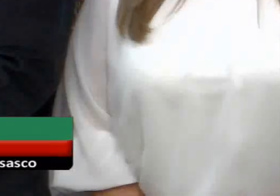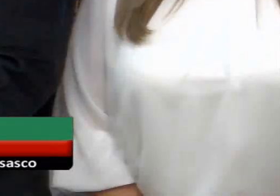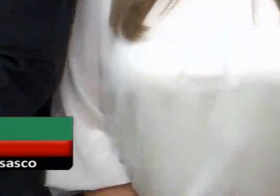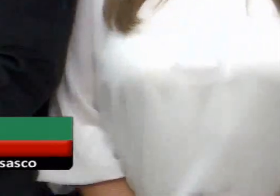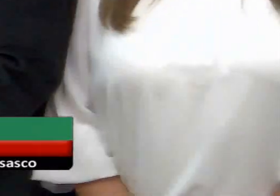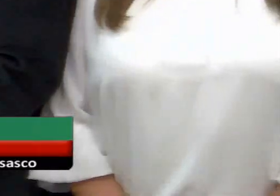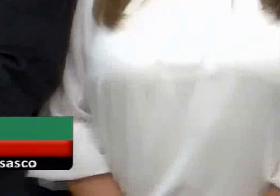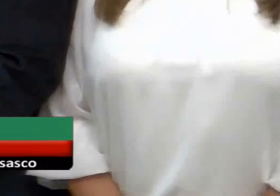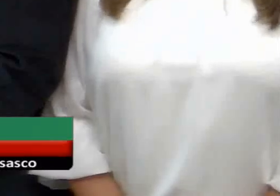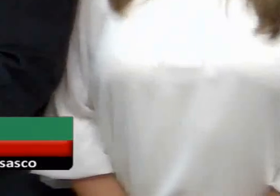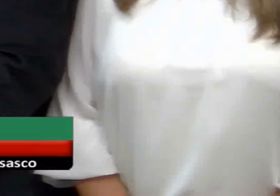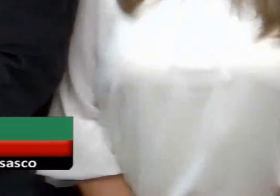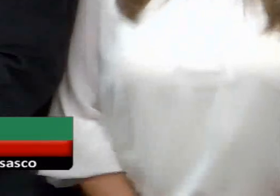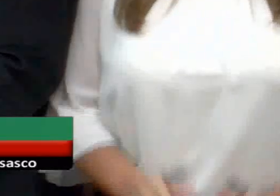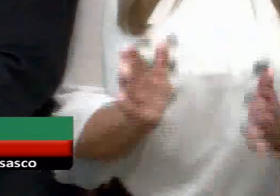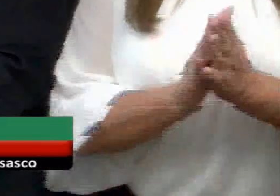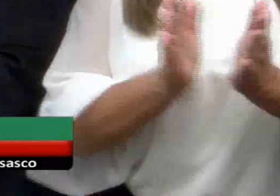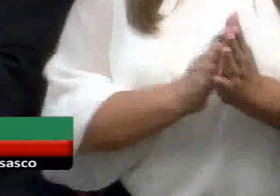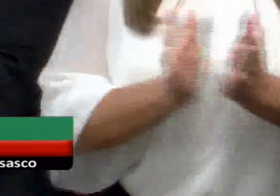Viva! Ficou levinho aí!